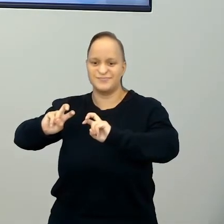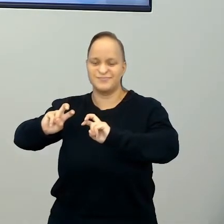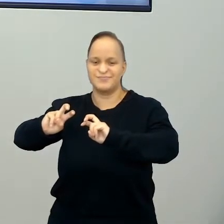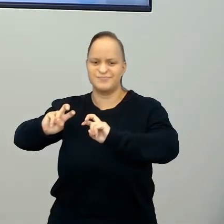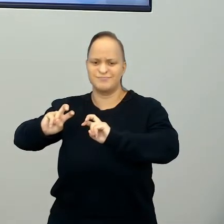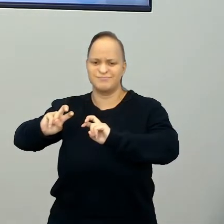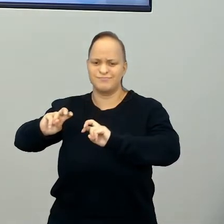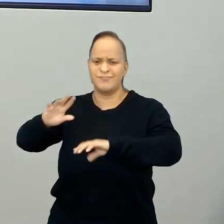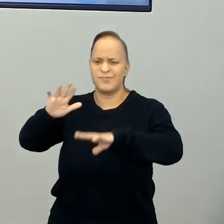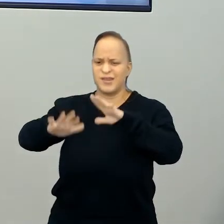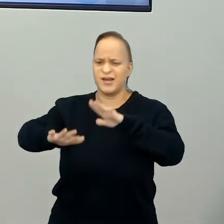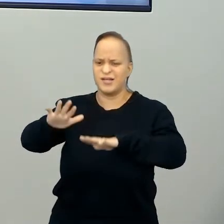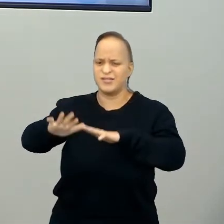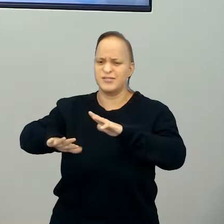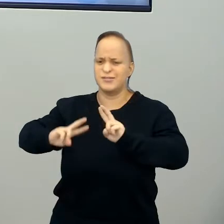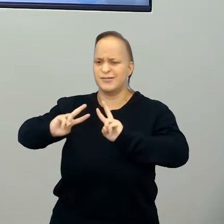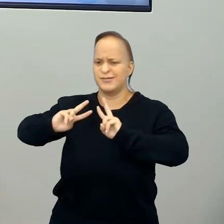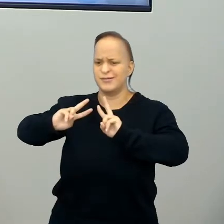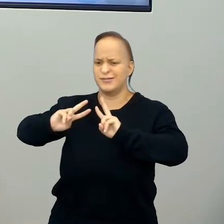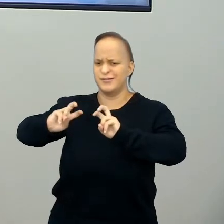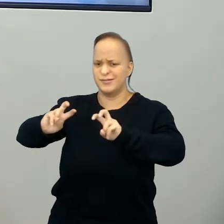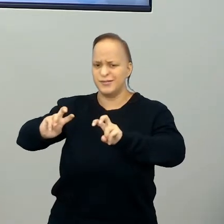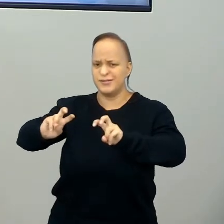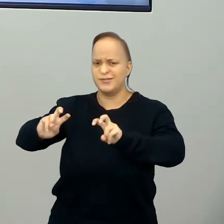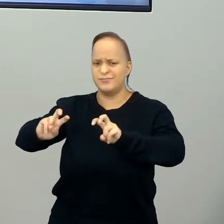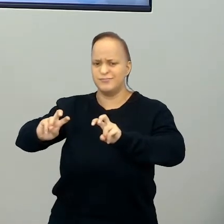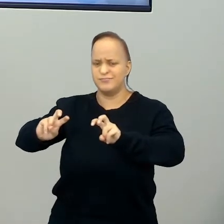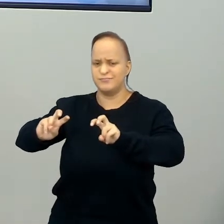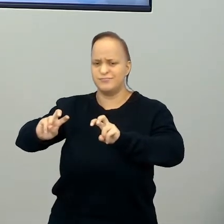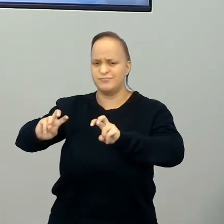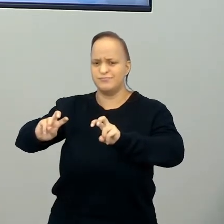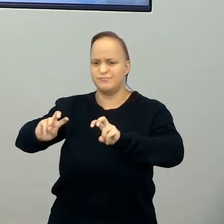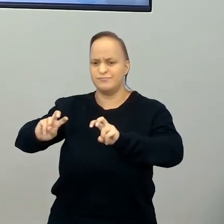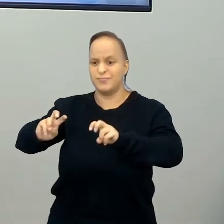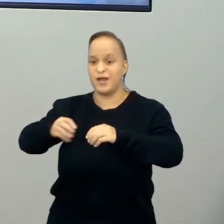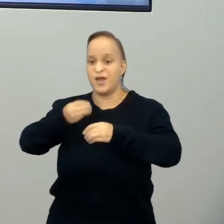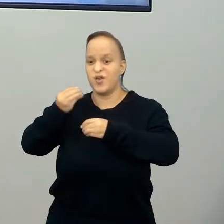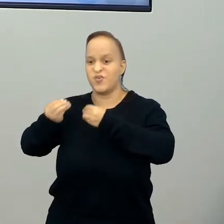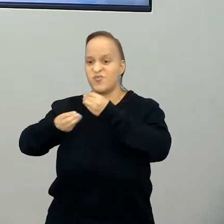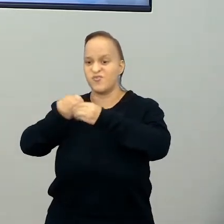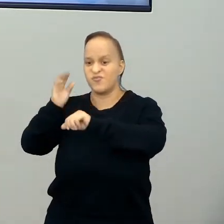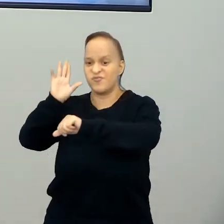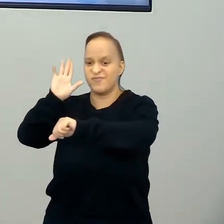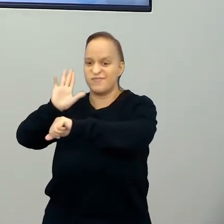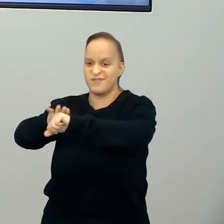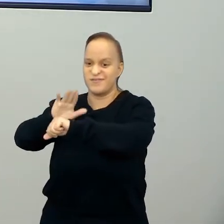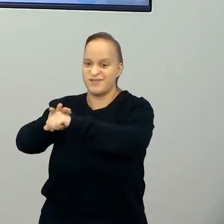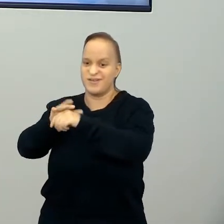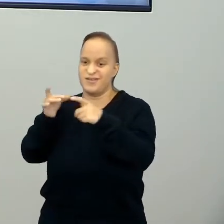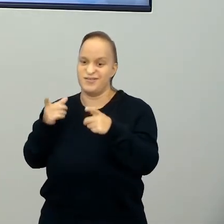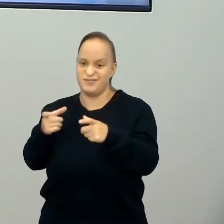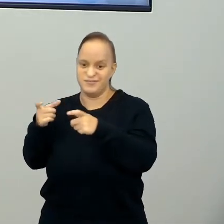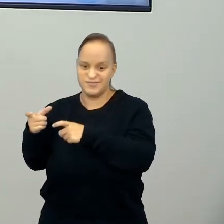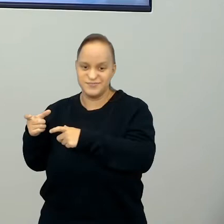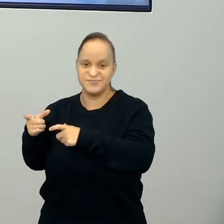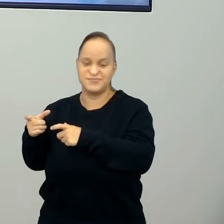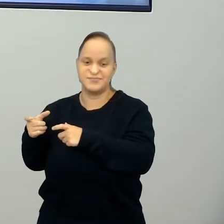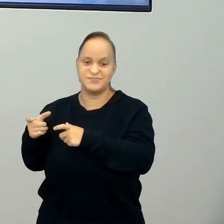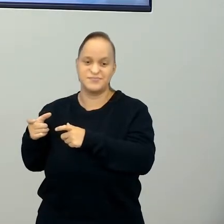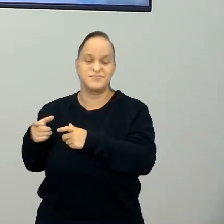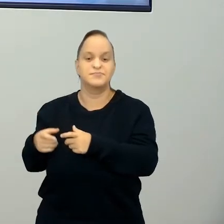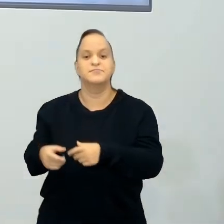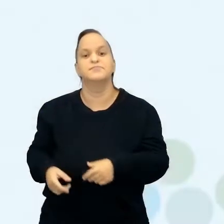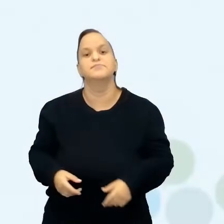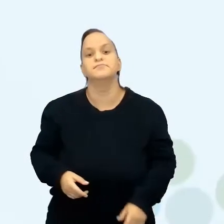com que o outro vai te perceber é muito em relação ao nosso comportamento em determinados ambientes. E